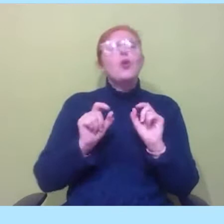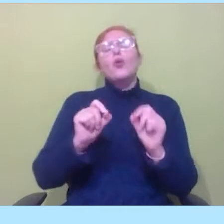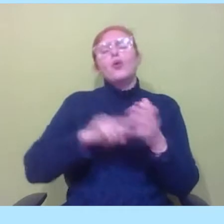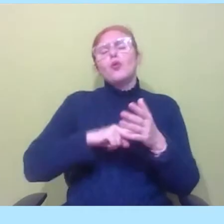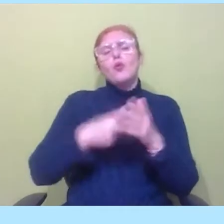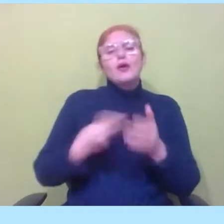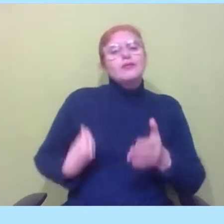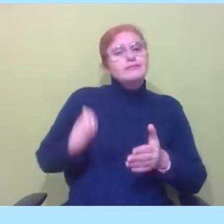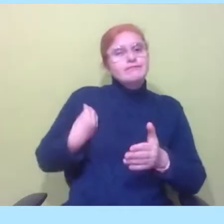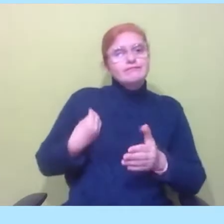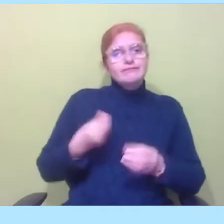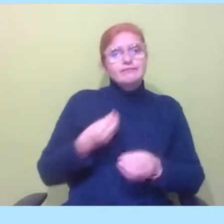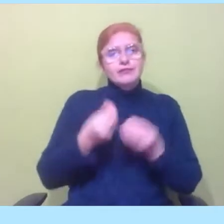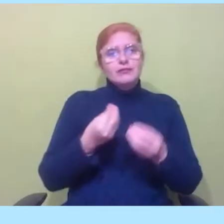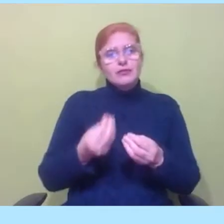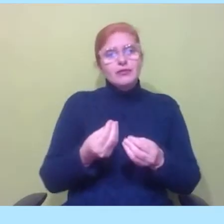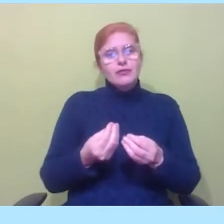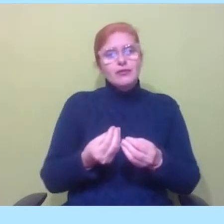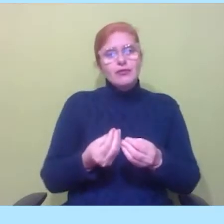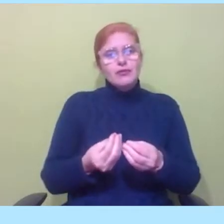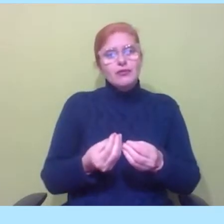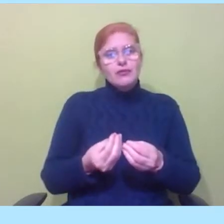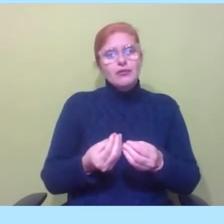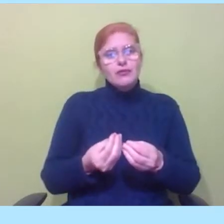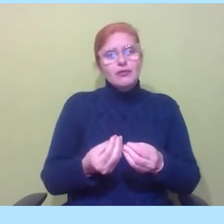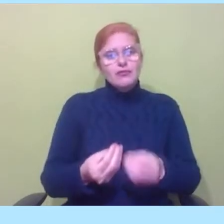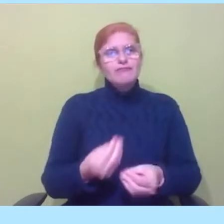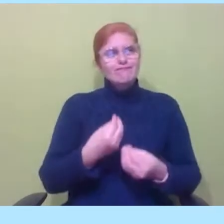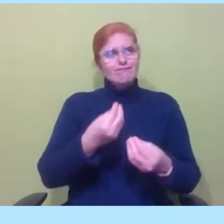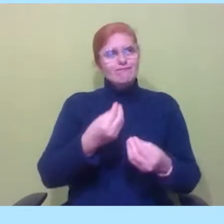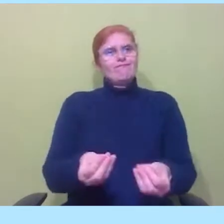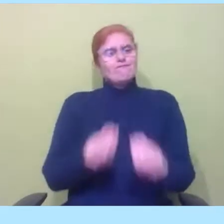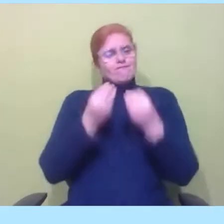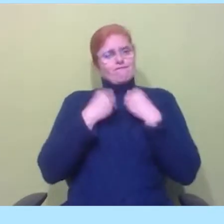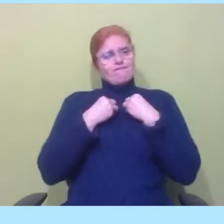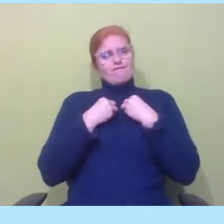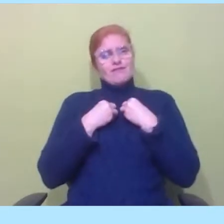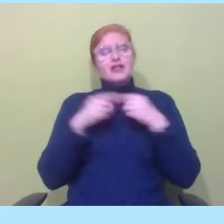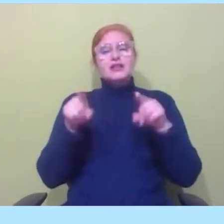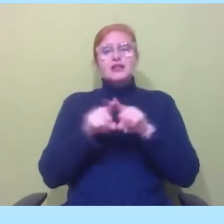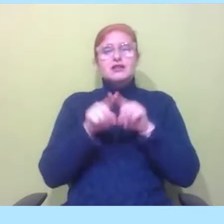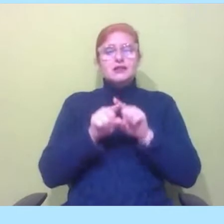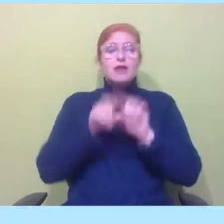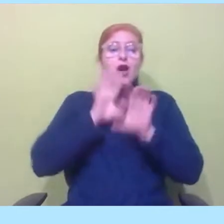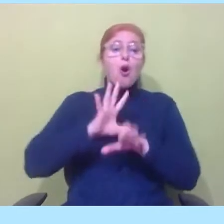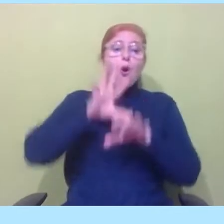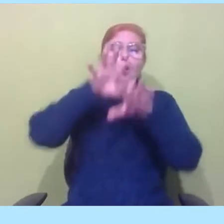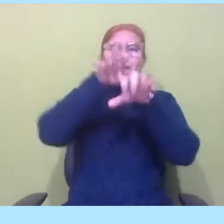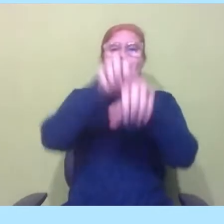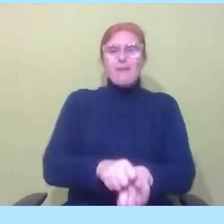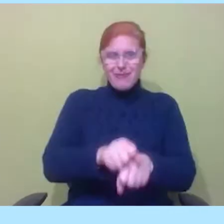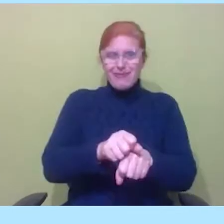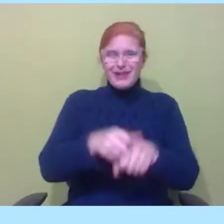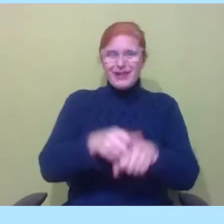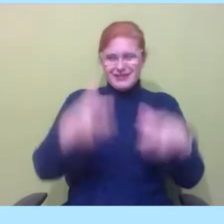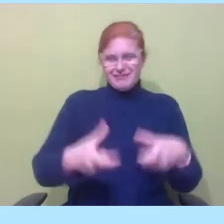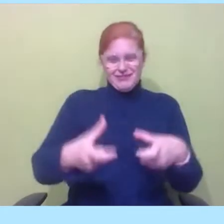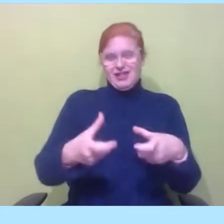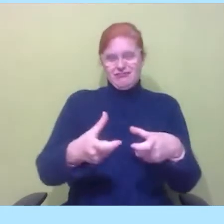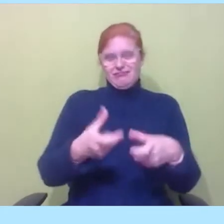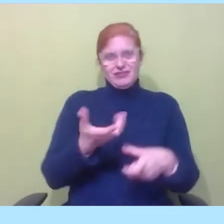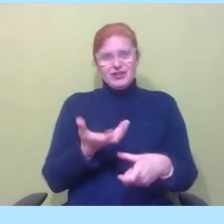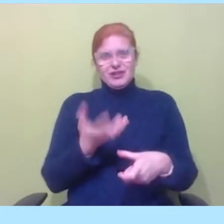né, e ocupando ele aí a gente também, a gente não quer deixar esse espaço, porque deixá-lo também é uma forma